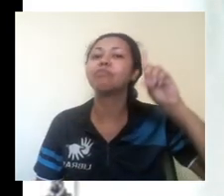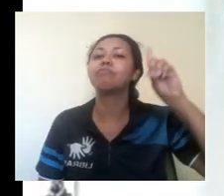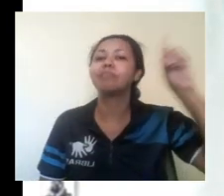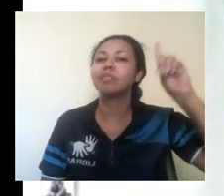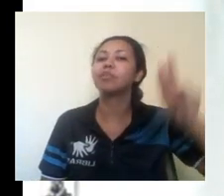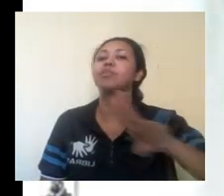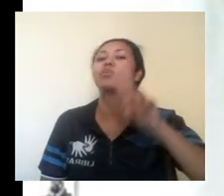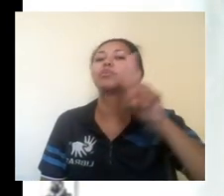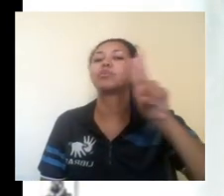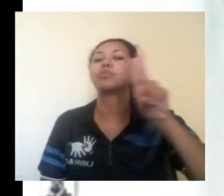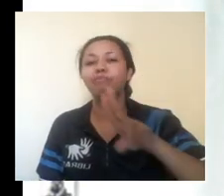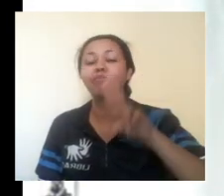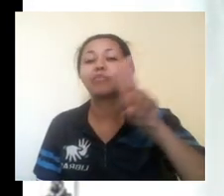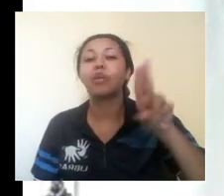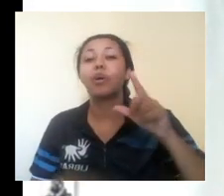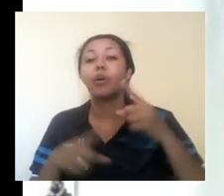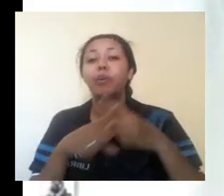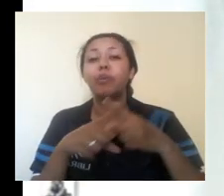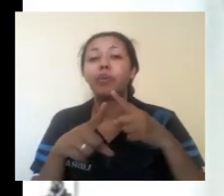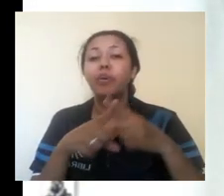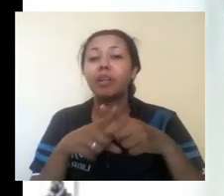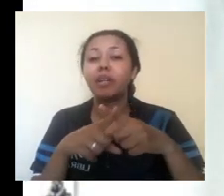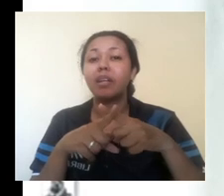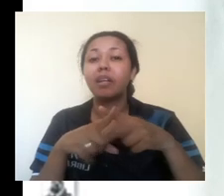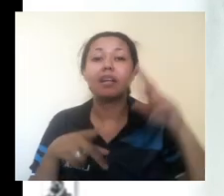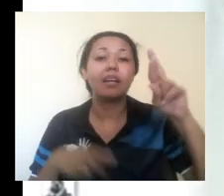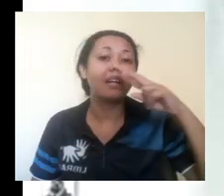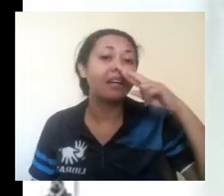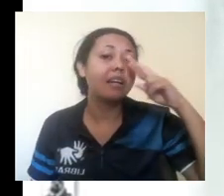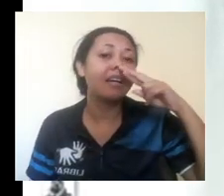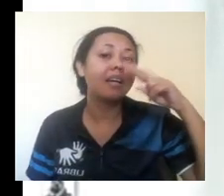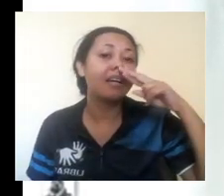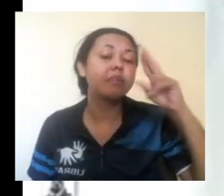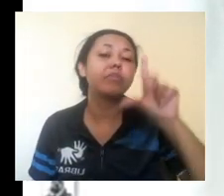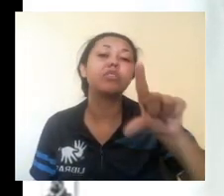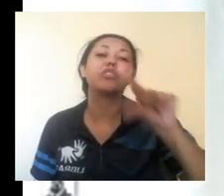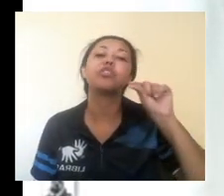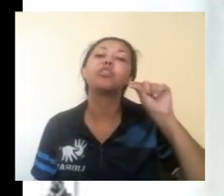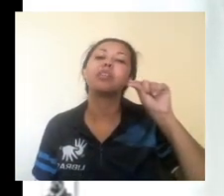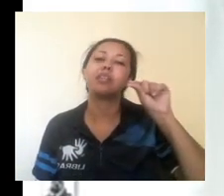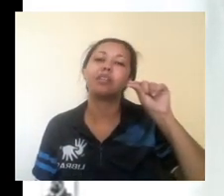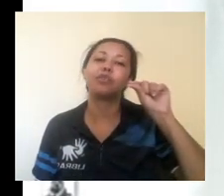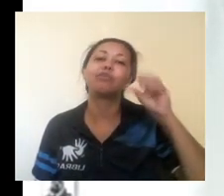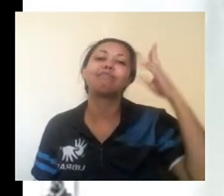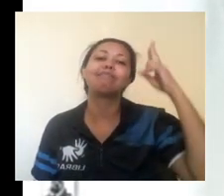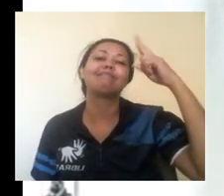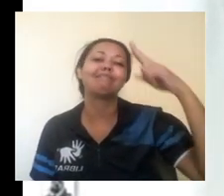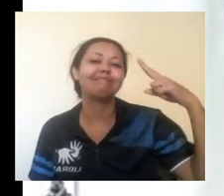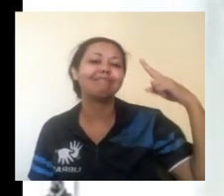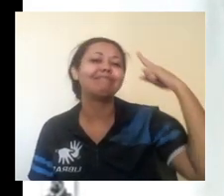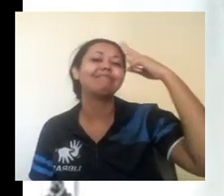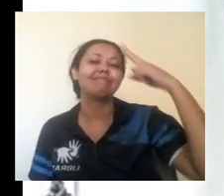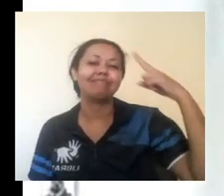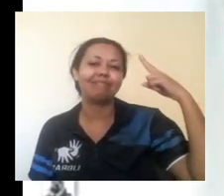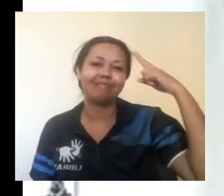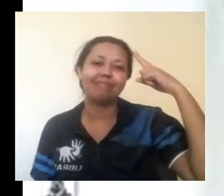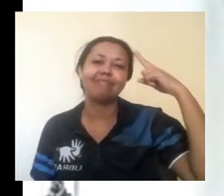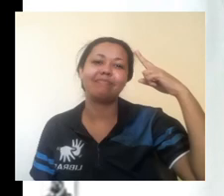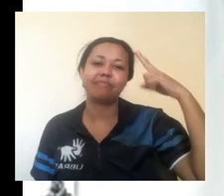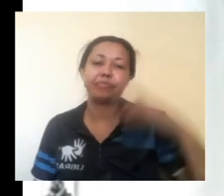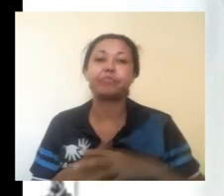pontos para resumir tudo que a gente falou aqui, ficar guardado para vocês. Primeiro, eu estou aqui, eu e você estamos vivas